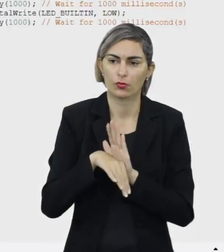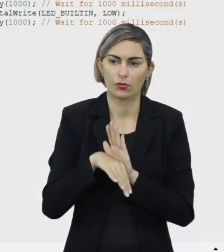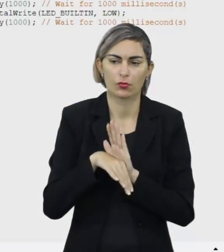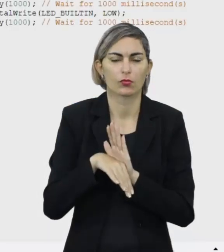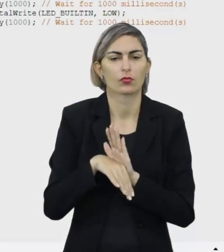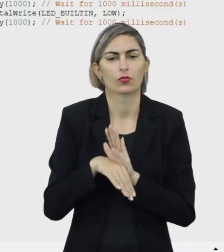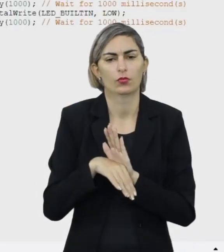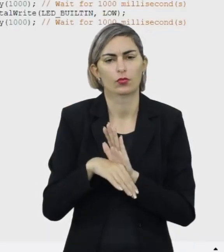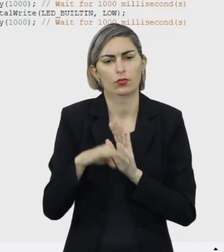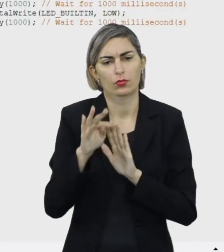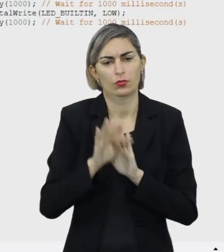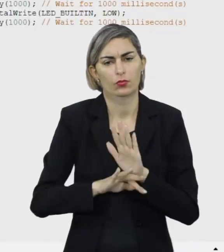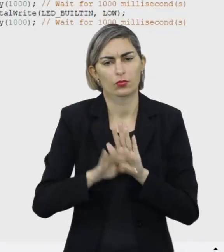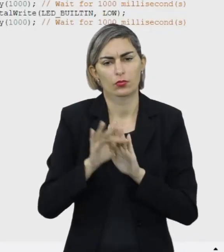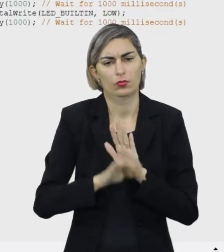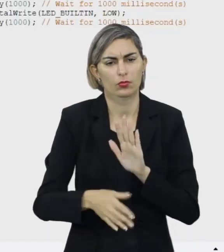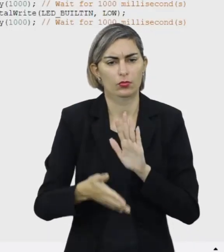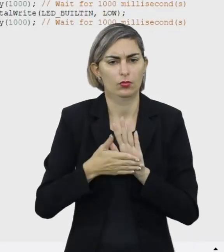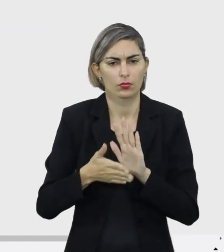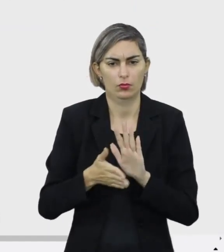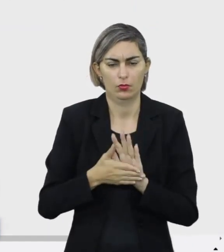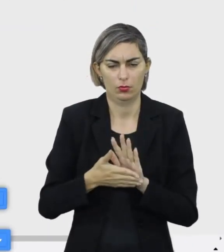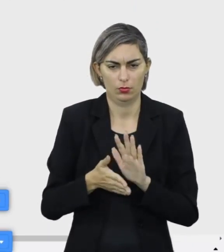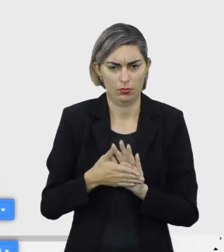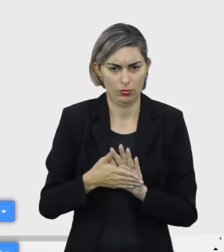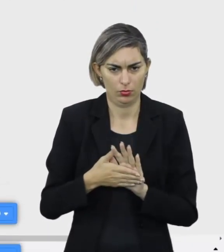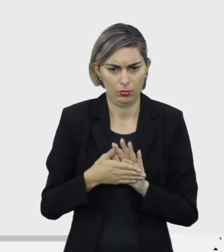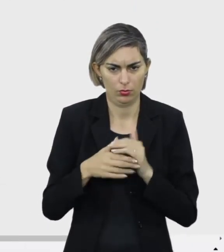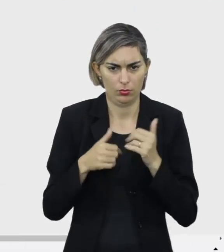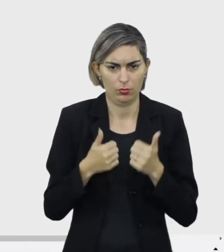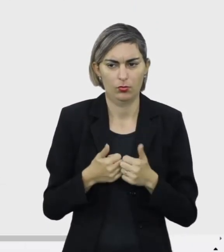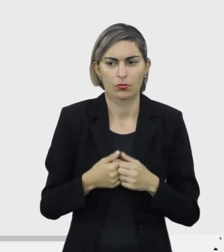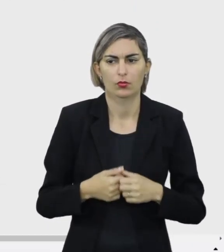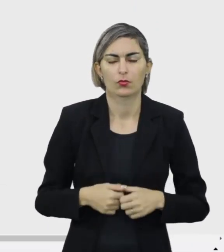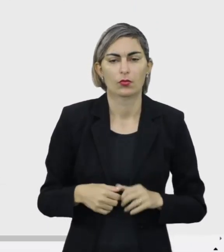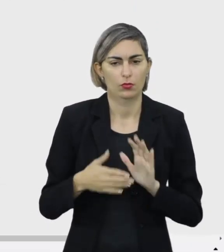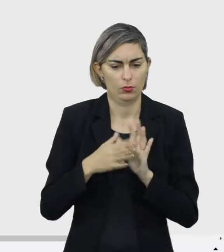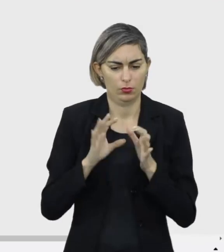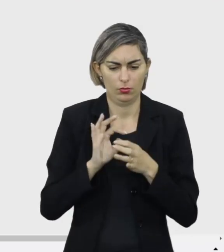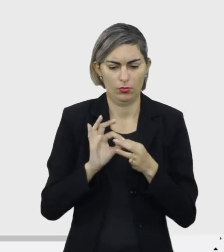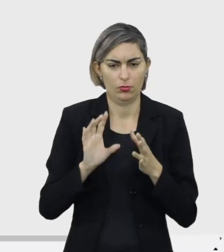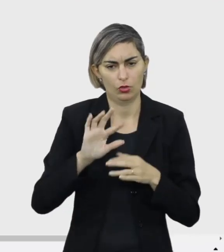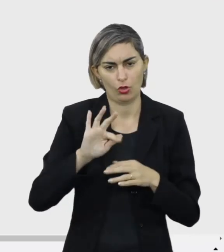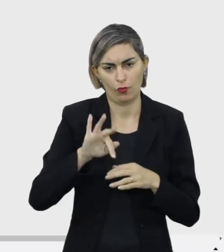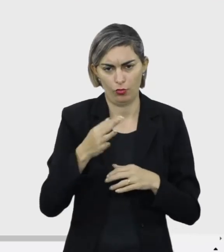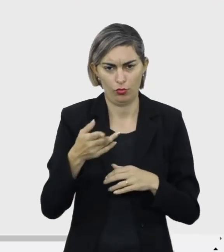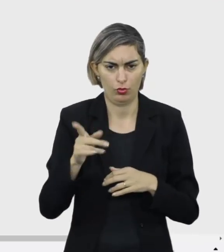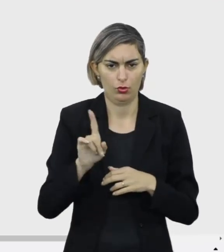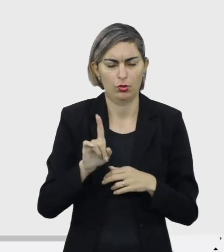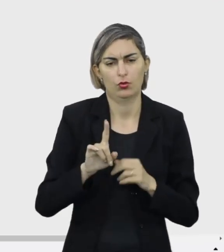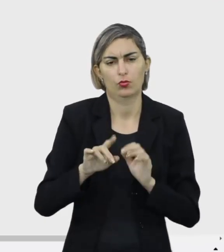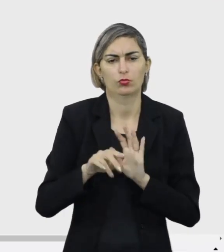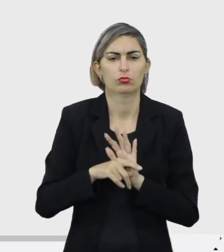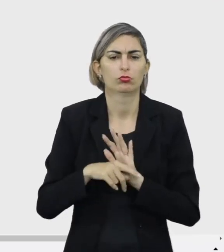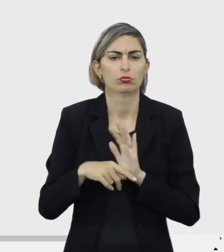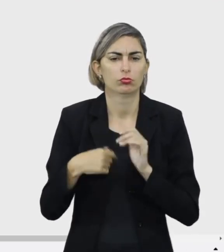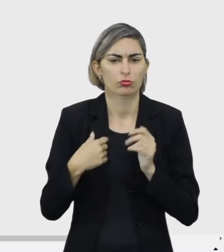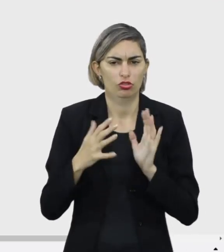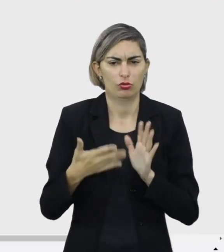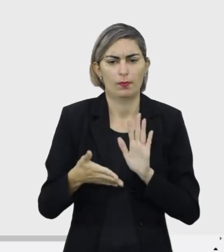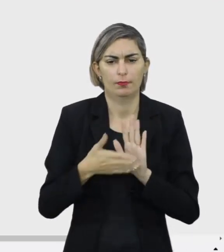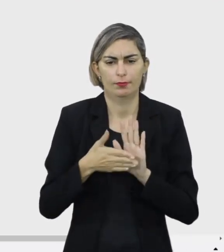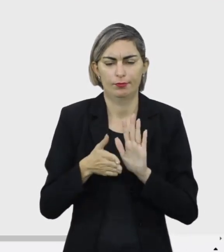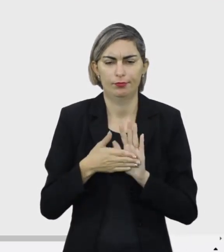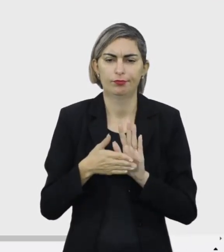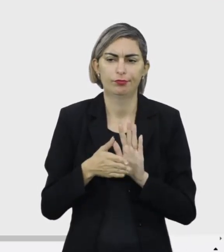com blocos de texto. Esse é o que já vem padrão, não me interessa, vou apagar. Deixar só as funções que já são padrão